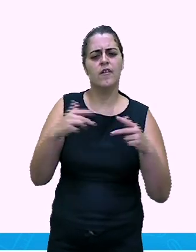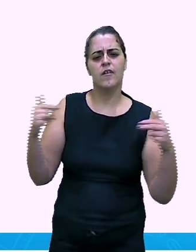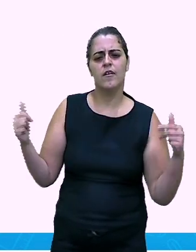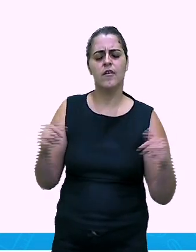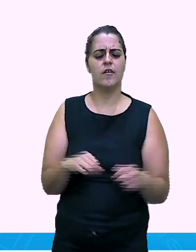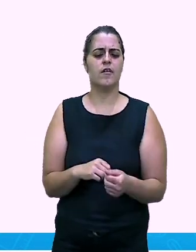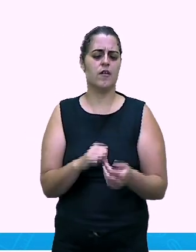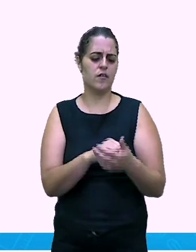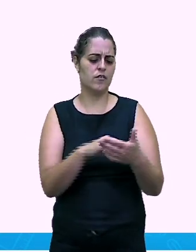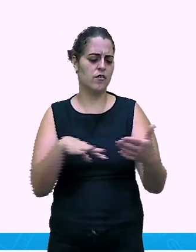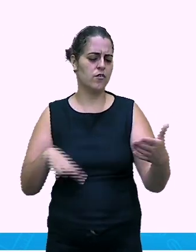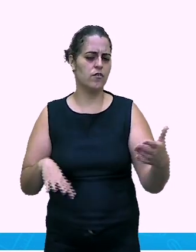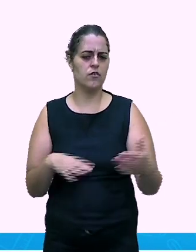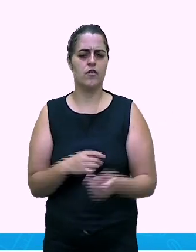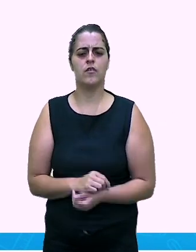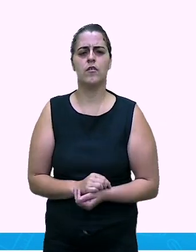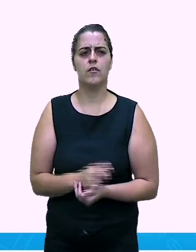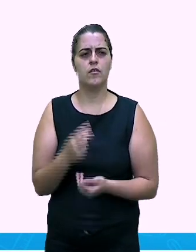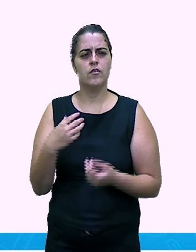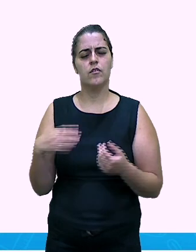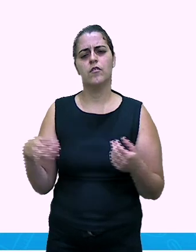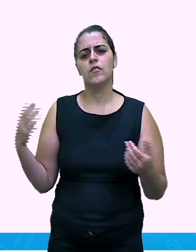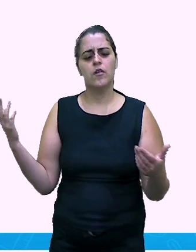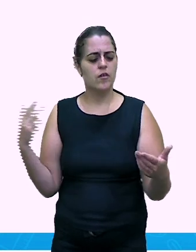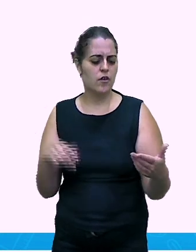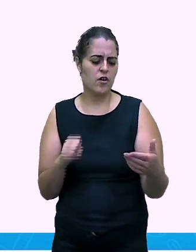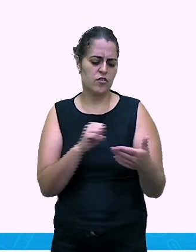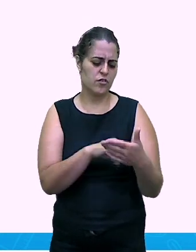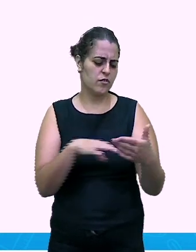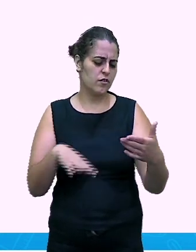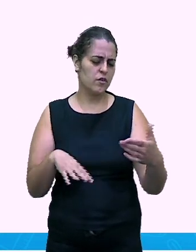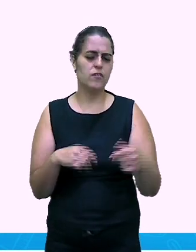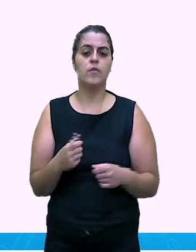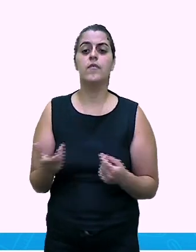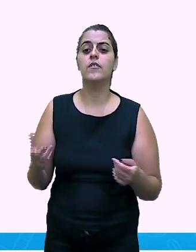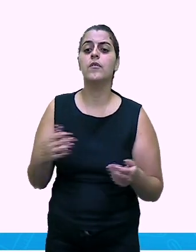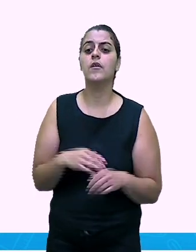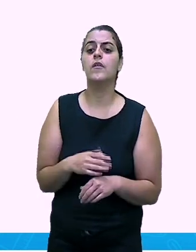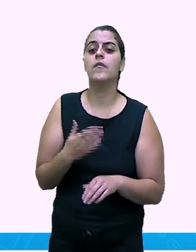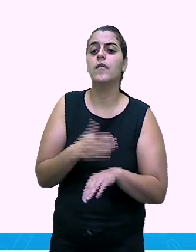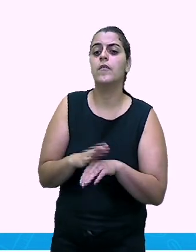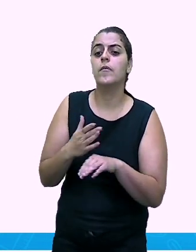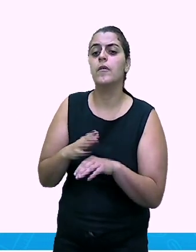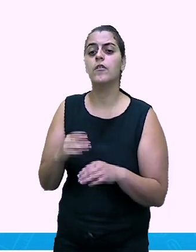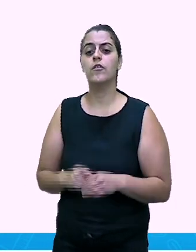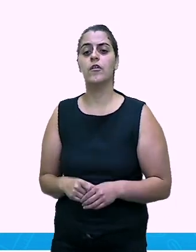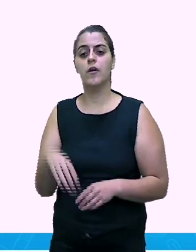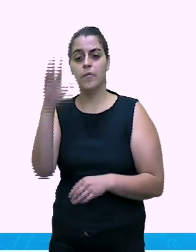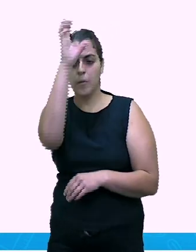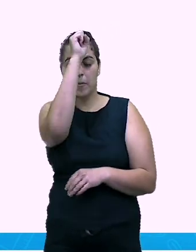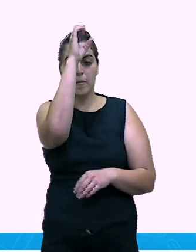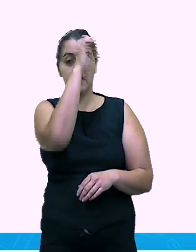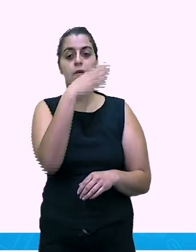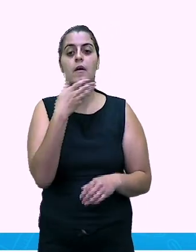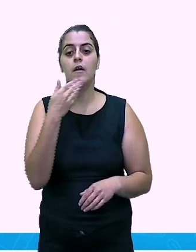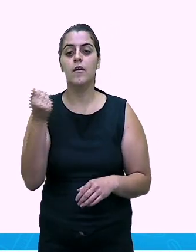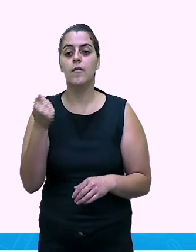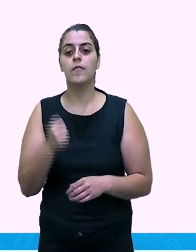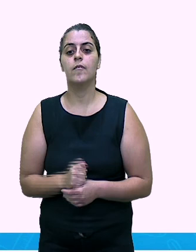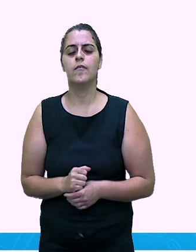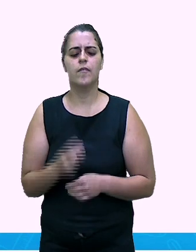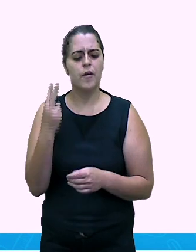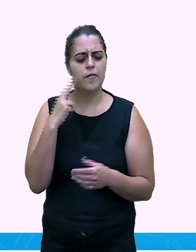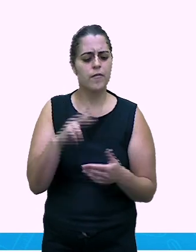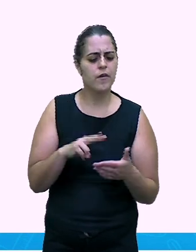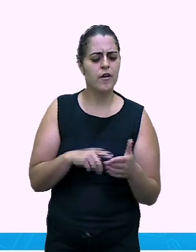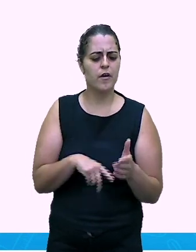vocês já estão aí cheios de exercícios na plataforma, atividades que vão fazer o quê? Você trabalhar o seu raciocínio lógico, analisar